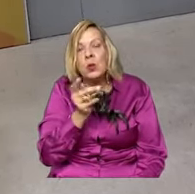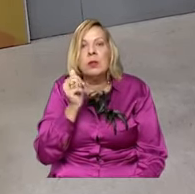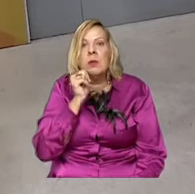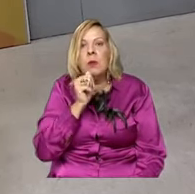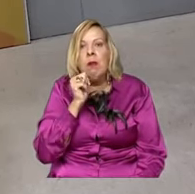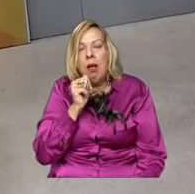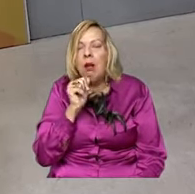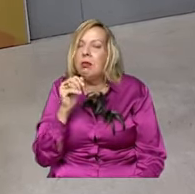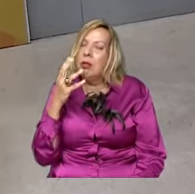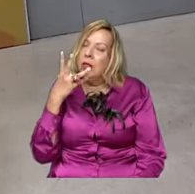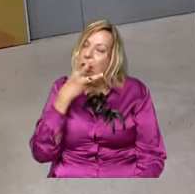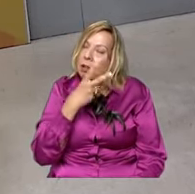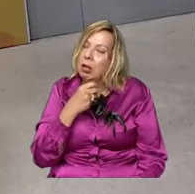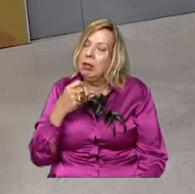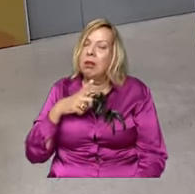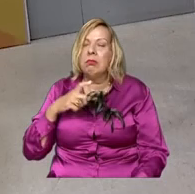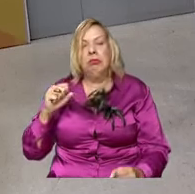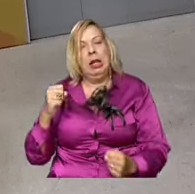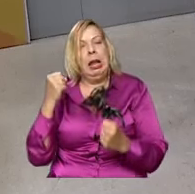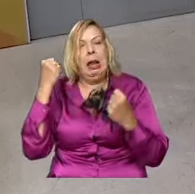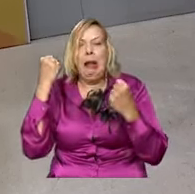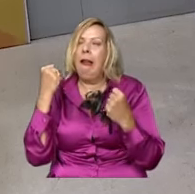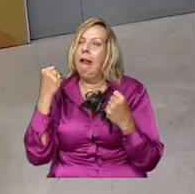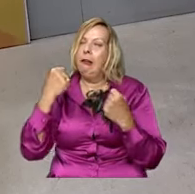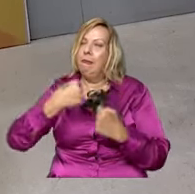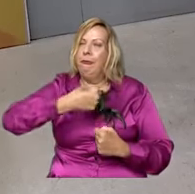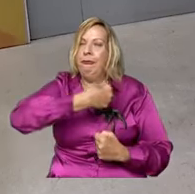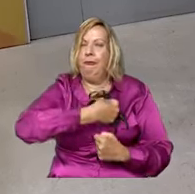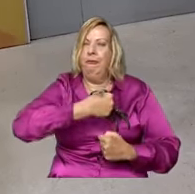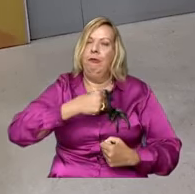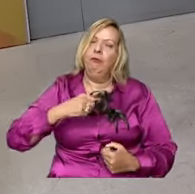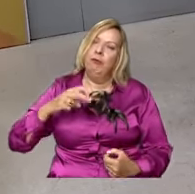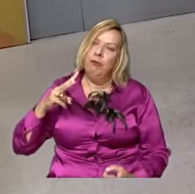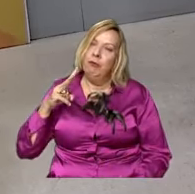Um beijo carinhoso para vocês, meninas, mulheres